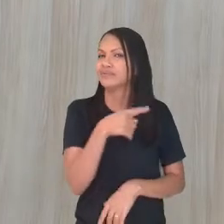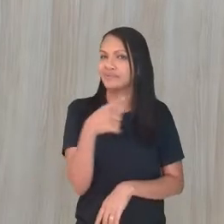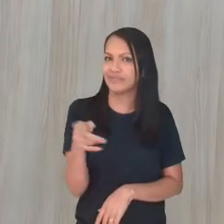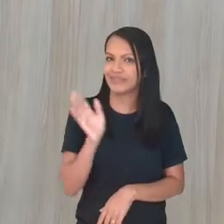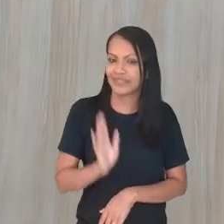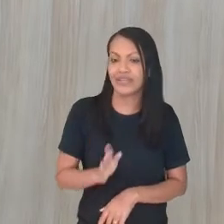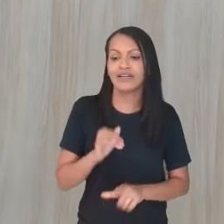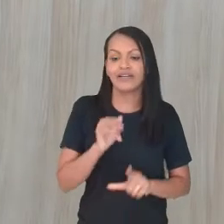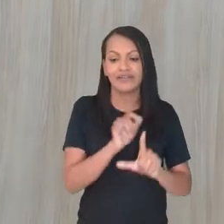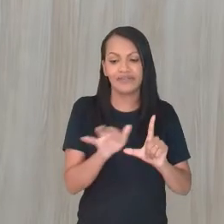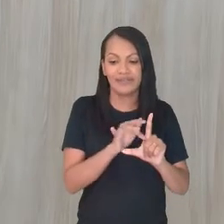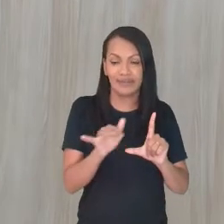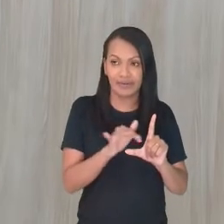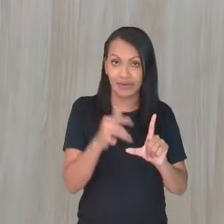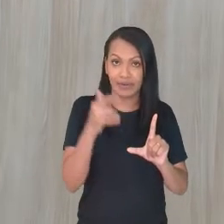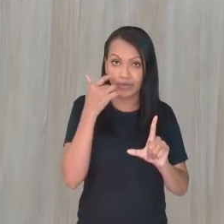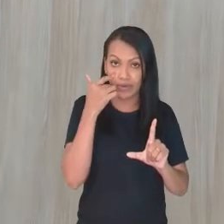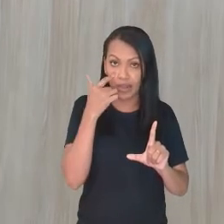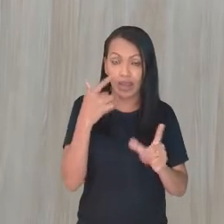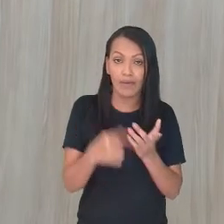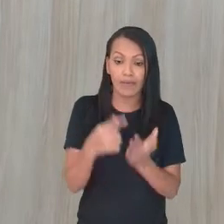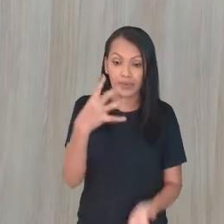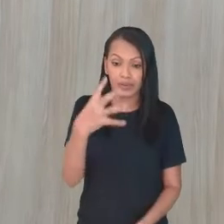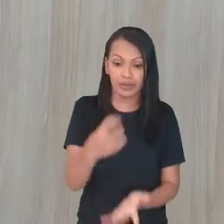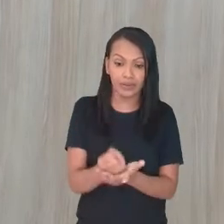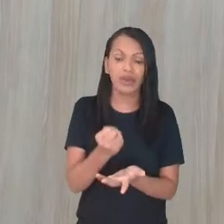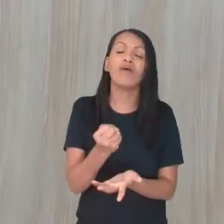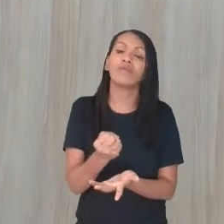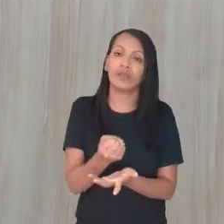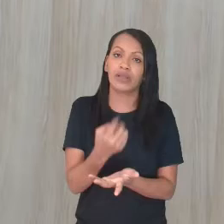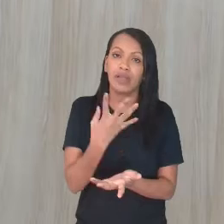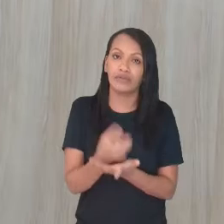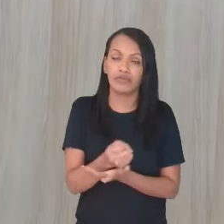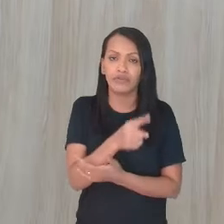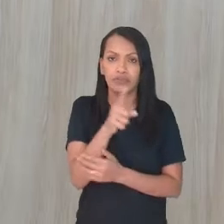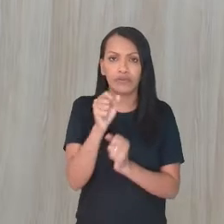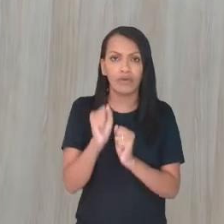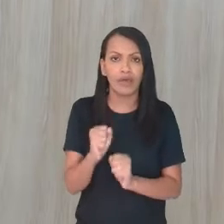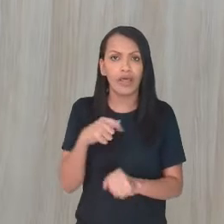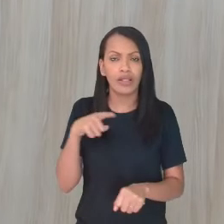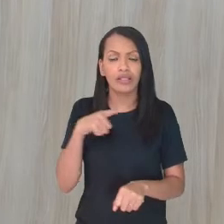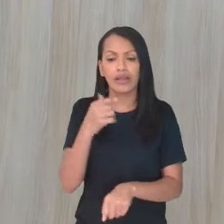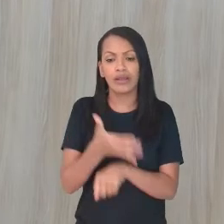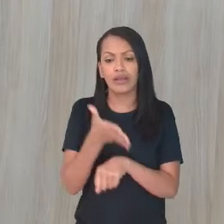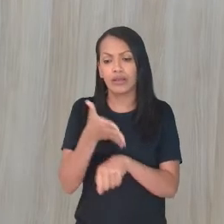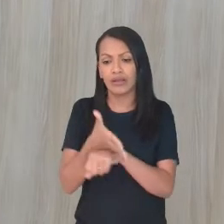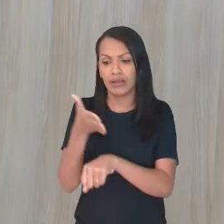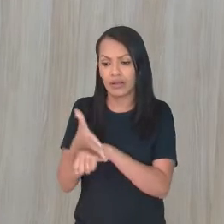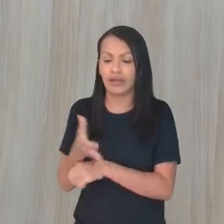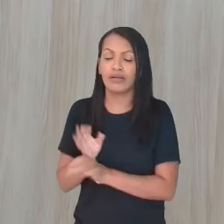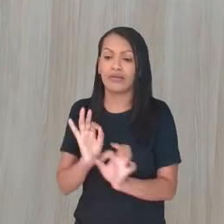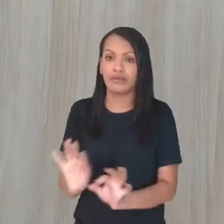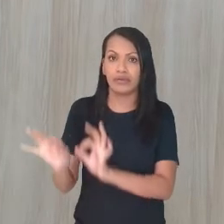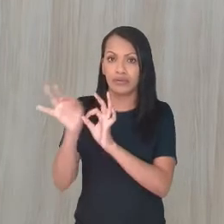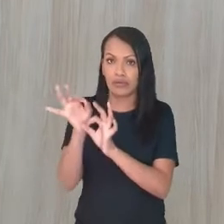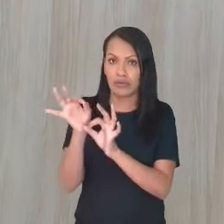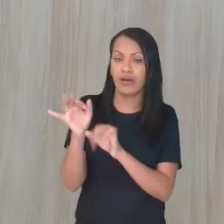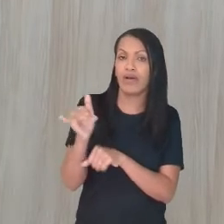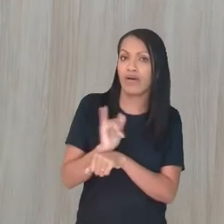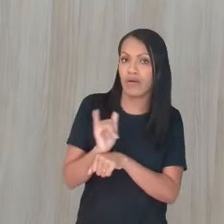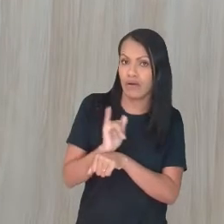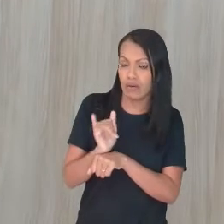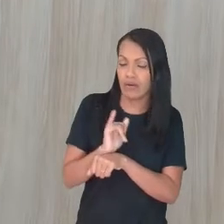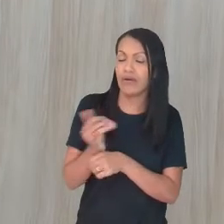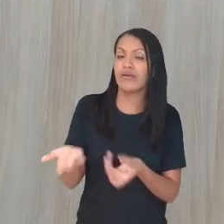é só apontar para a tela, baixar o aplicativo e você vai ter acesso às nossas aulas e ao